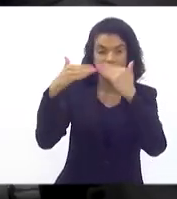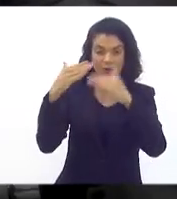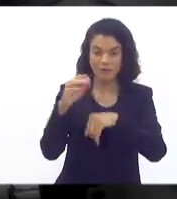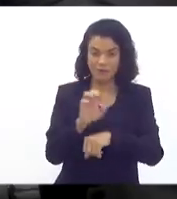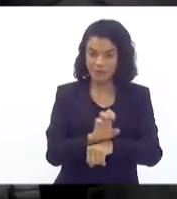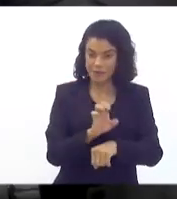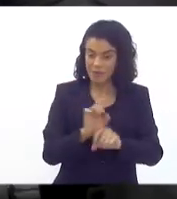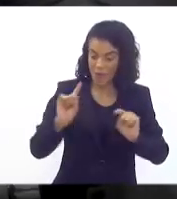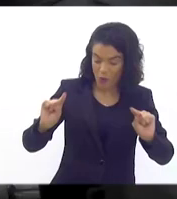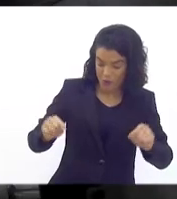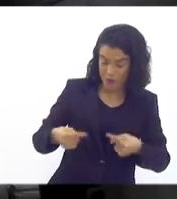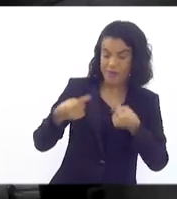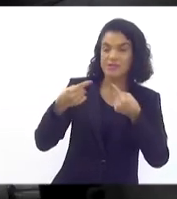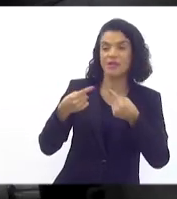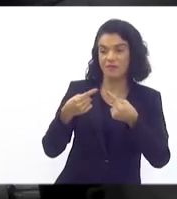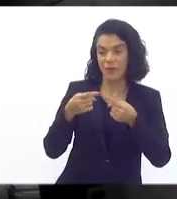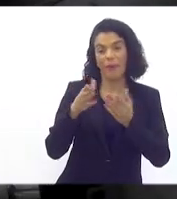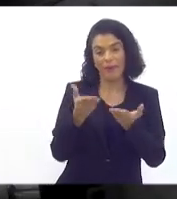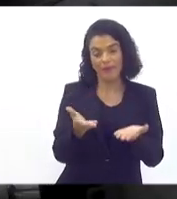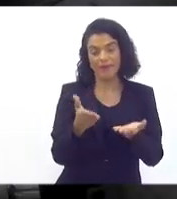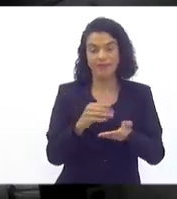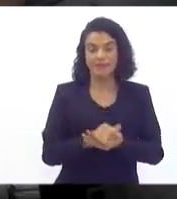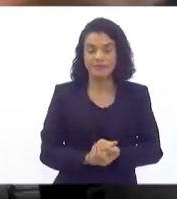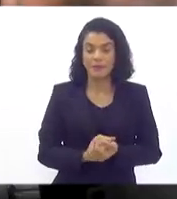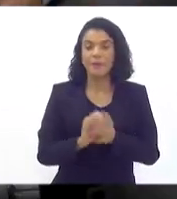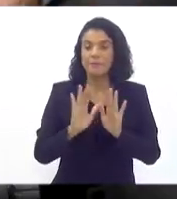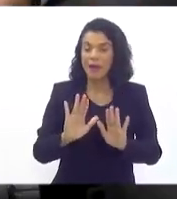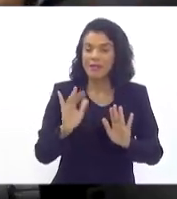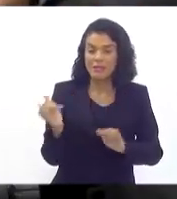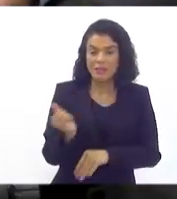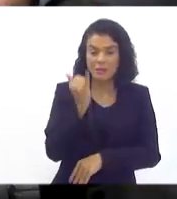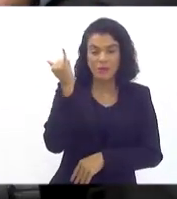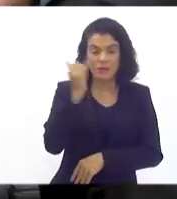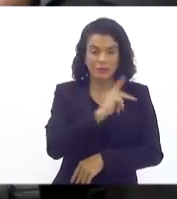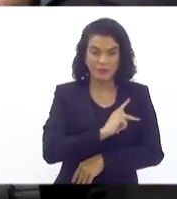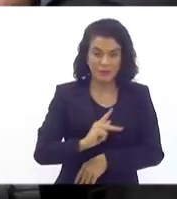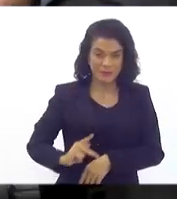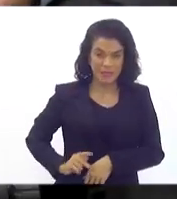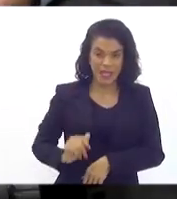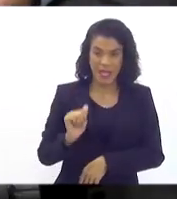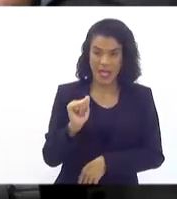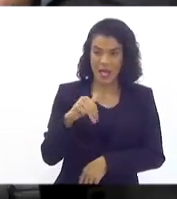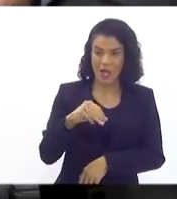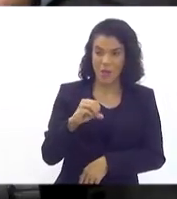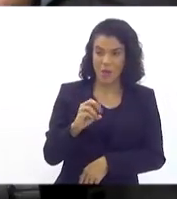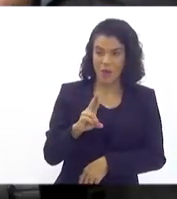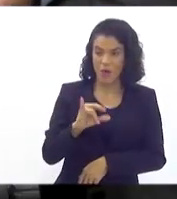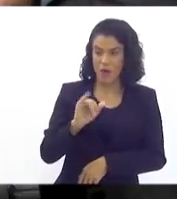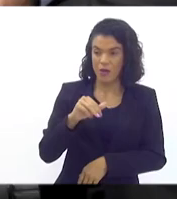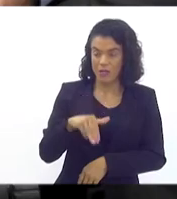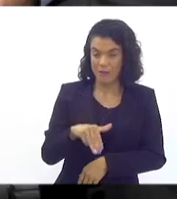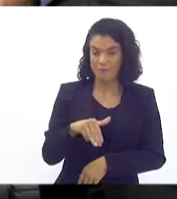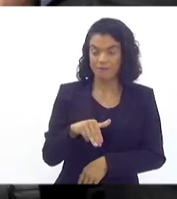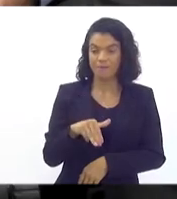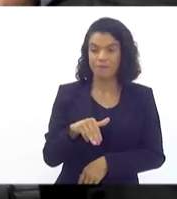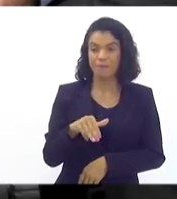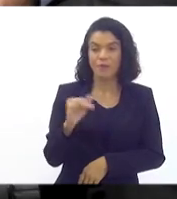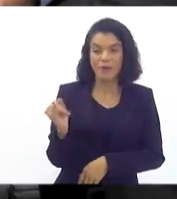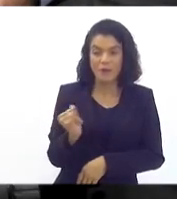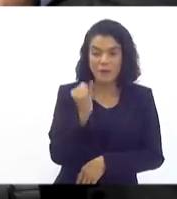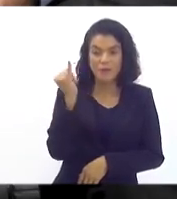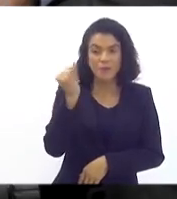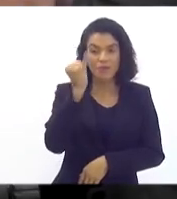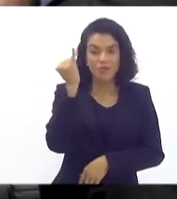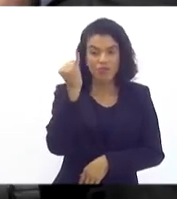o desafio maior que nós temos é esse mas é importante Presidente roamourinho eu vou encerrando aqui a minha participação Mas o importante